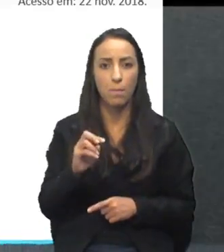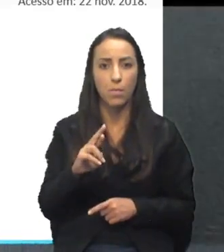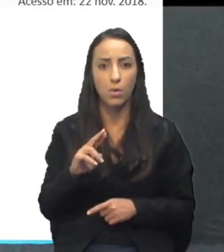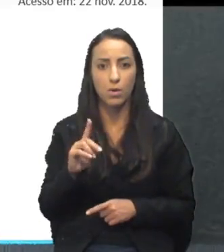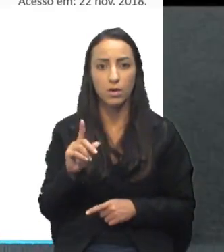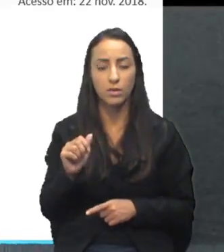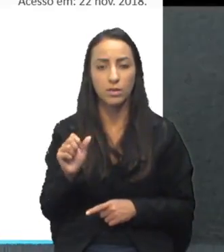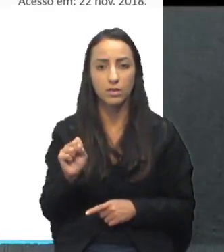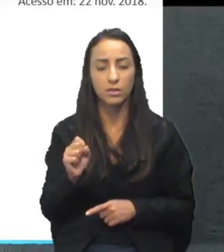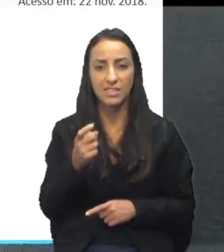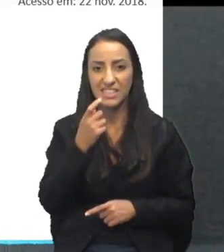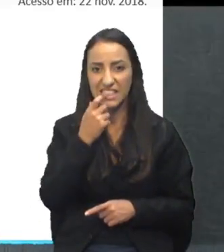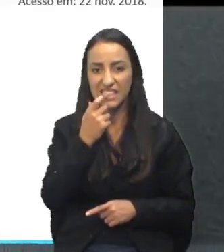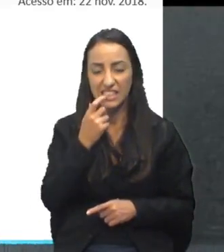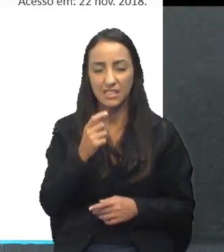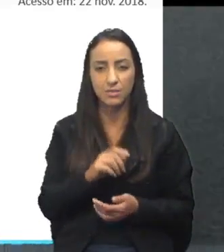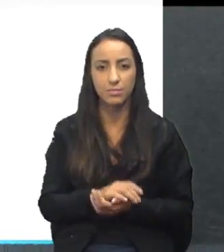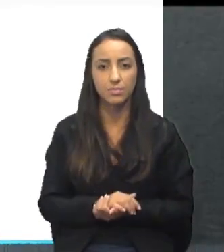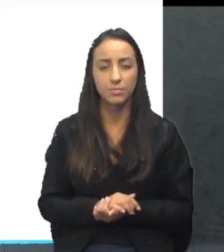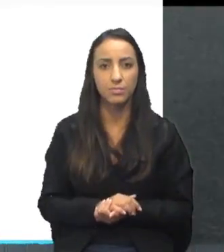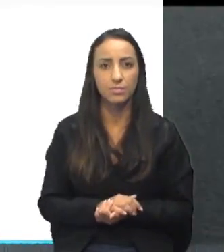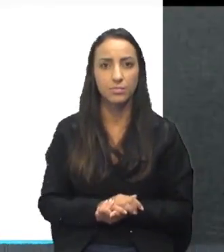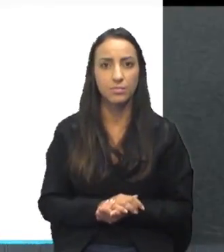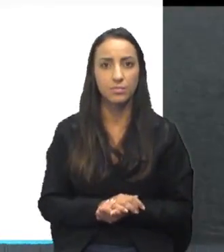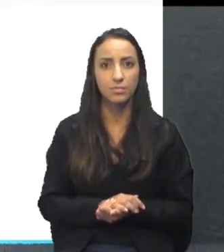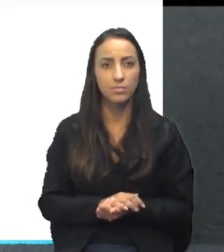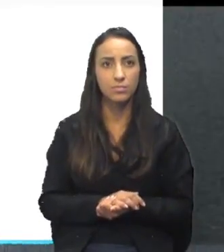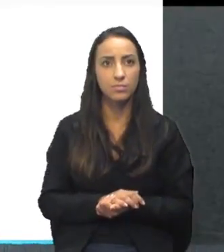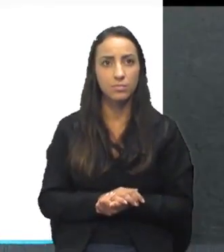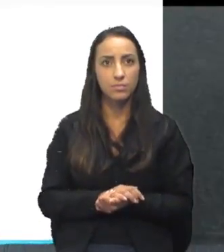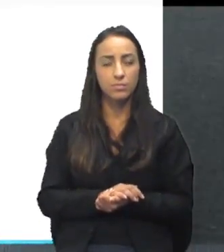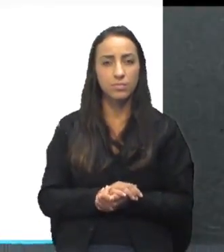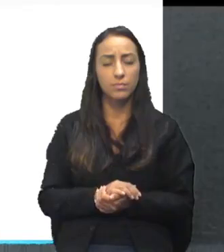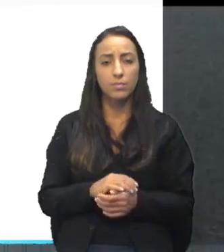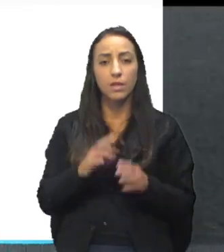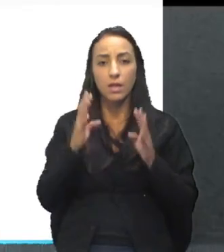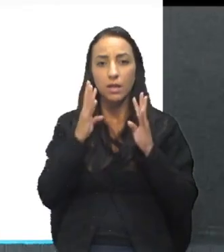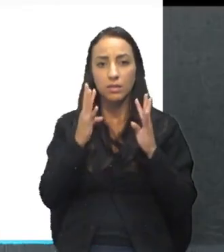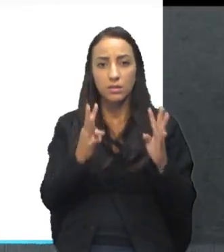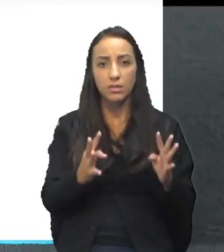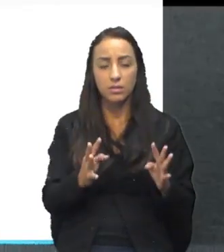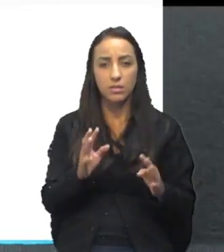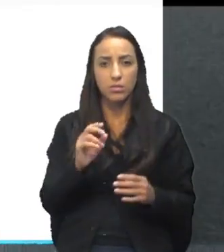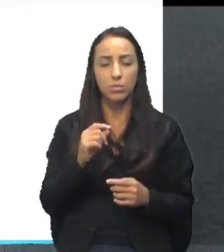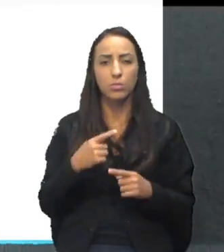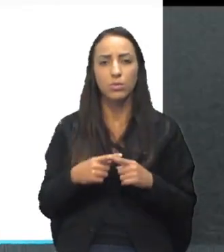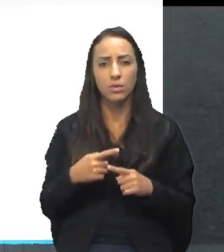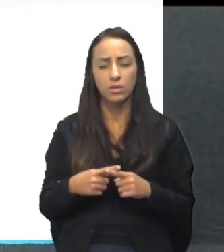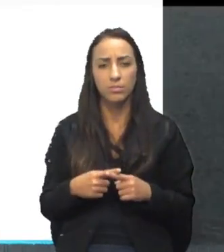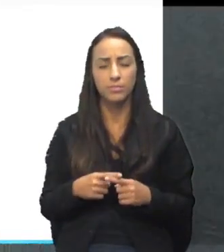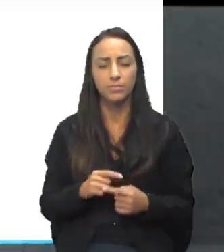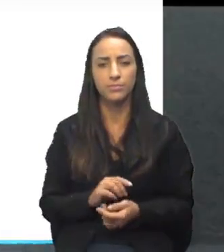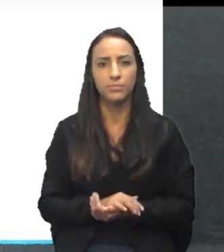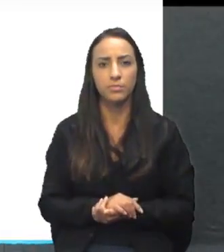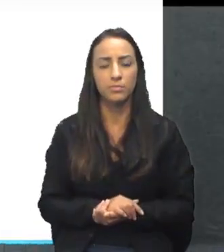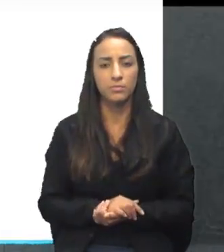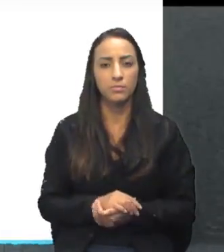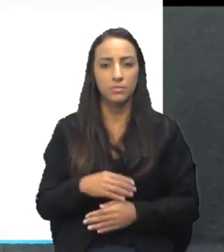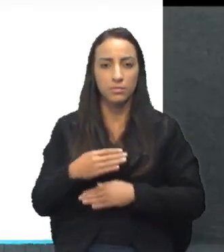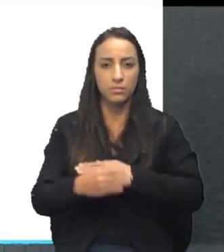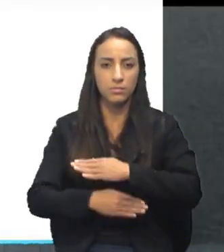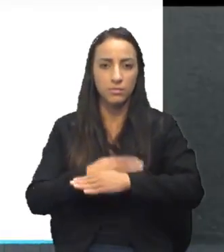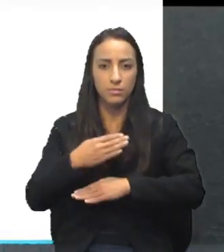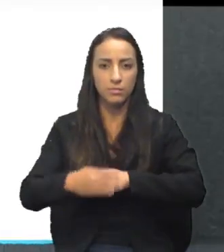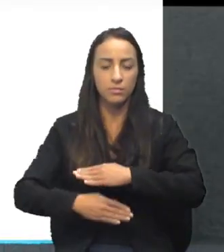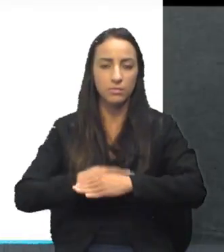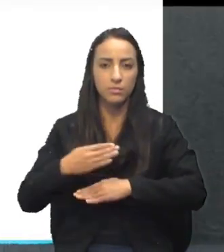bordas ósseas. Atenção na aplicação da bandagem, porque as